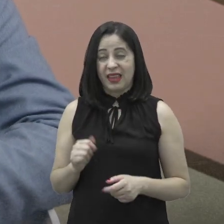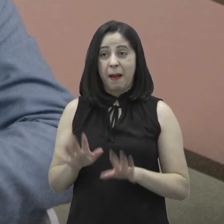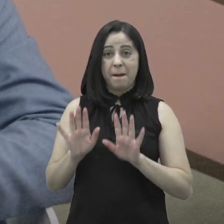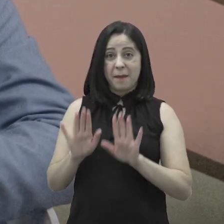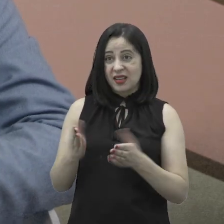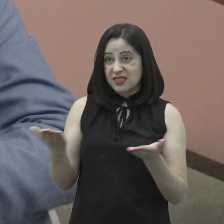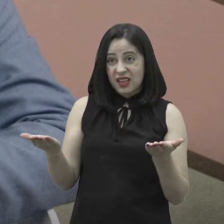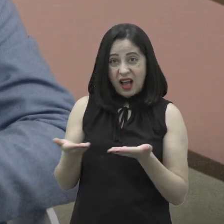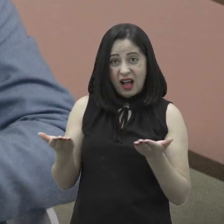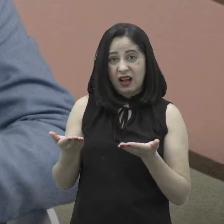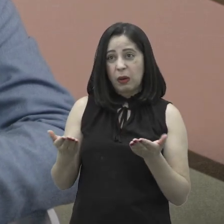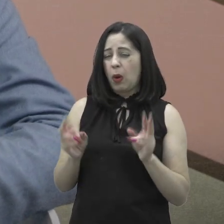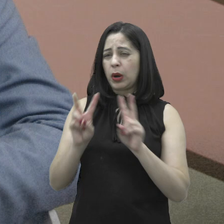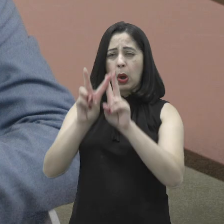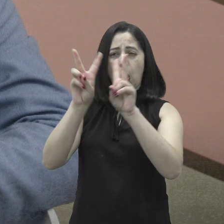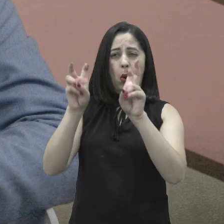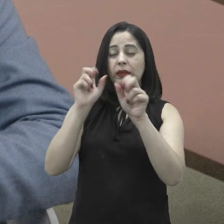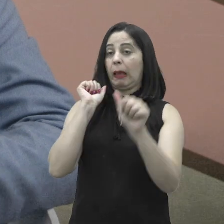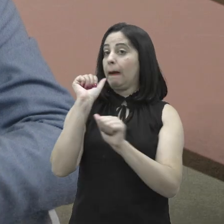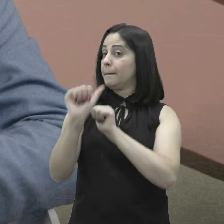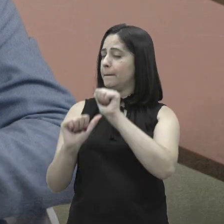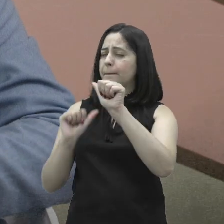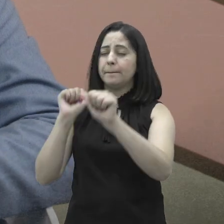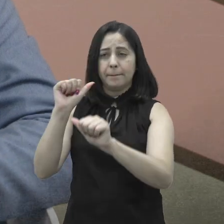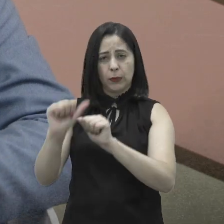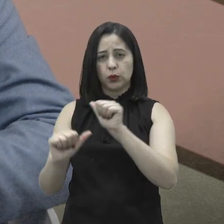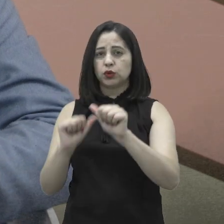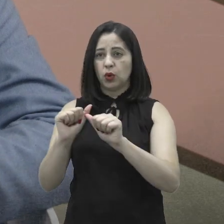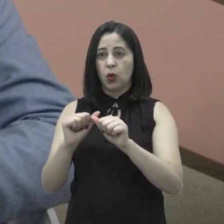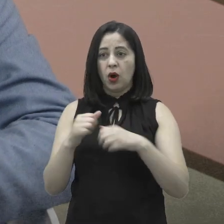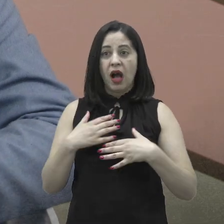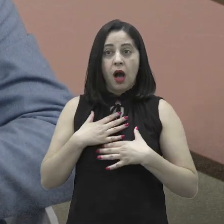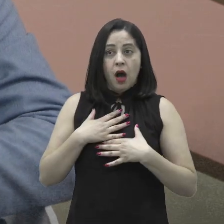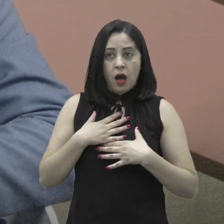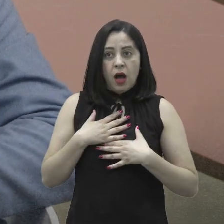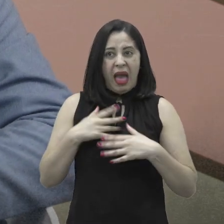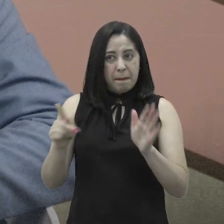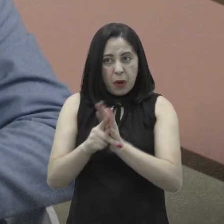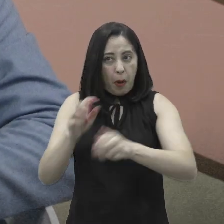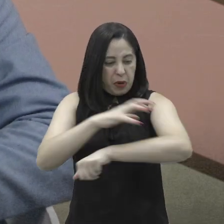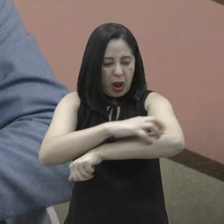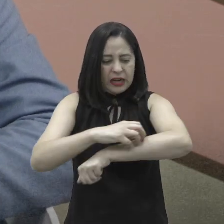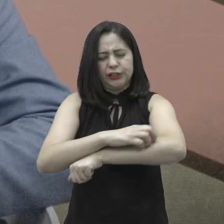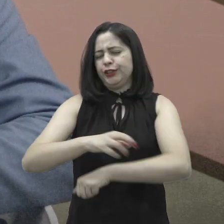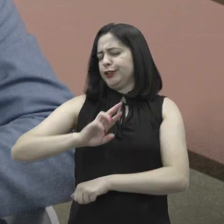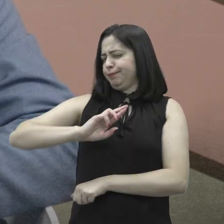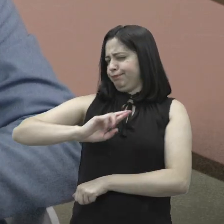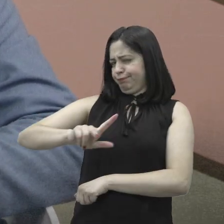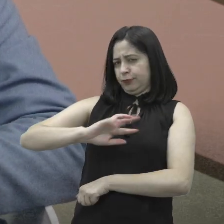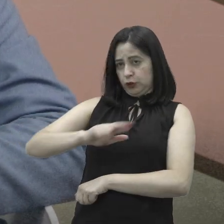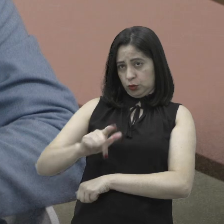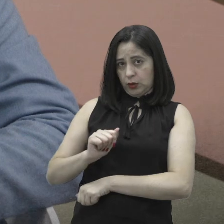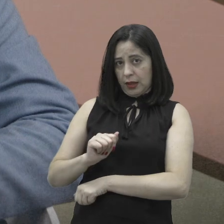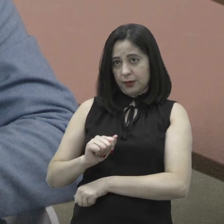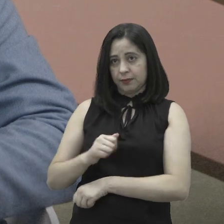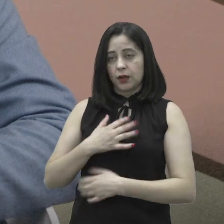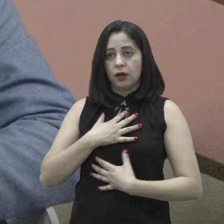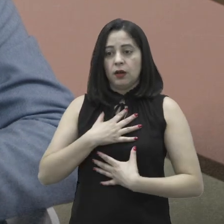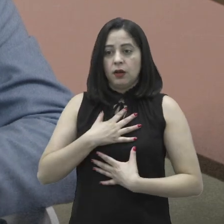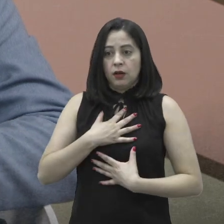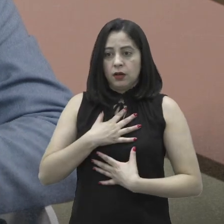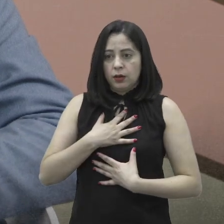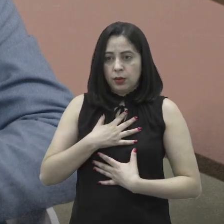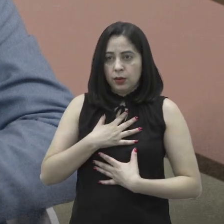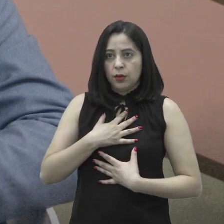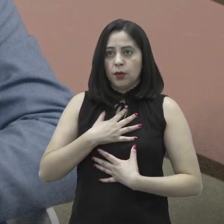e hoje em dia a gente já vem mudando, já vem estudando, já sabe que nem toda asma necessariamente é alérgica. A asma alérgica ela geralmente